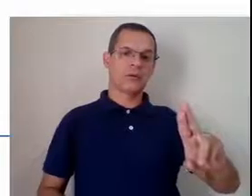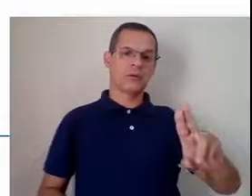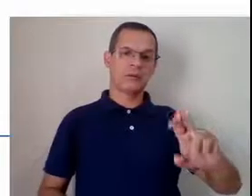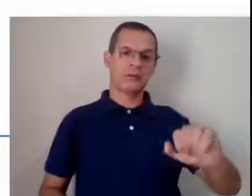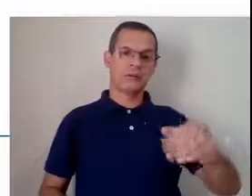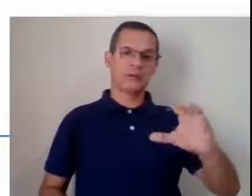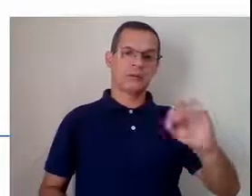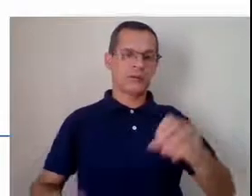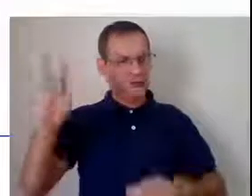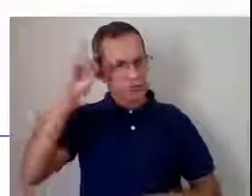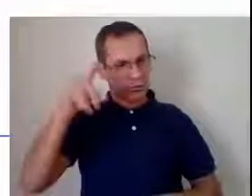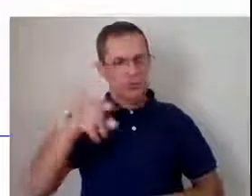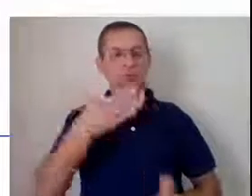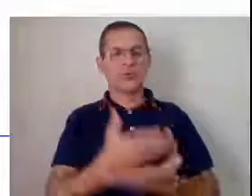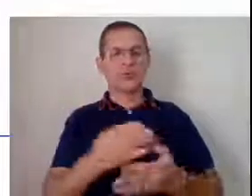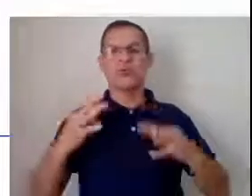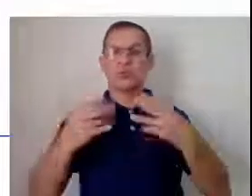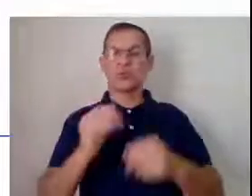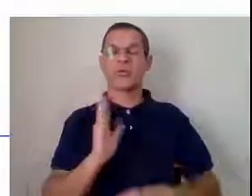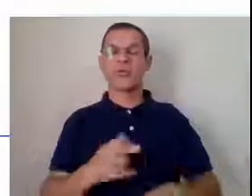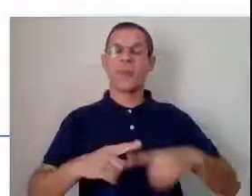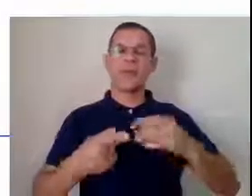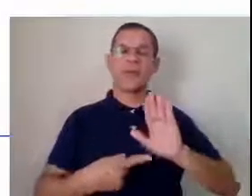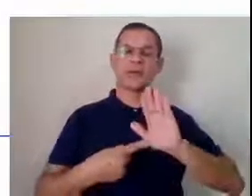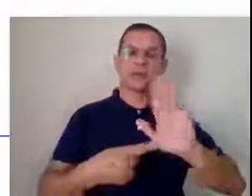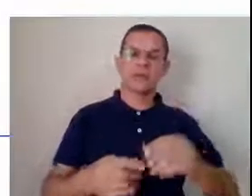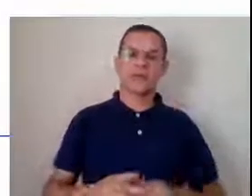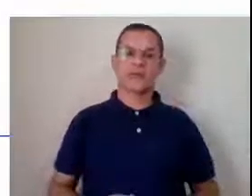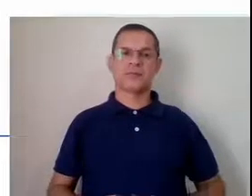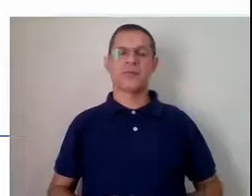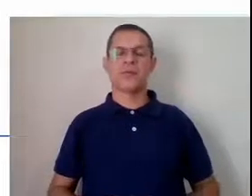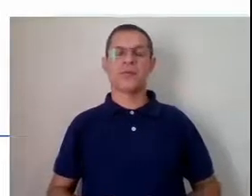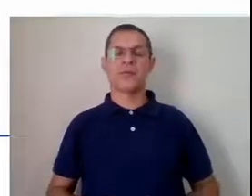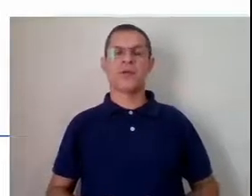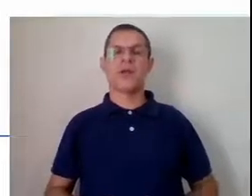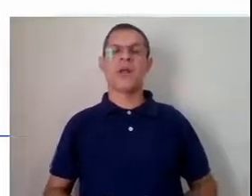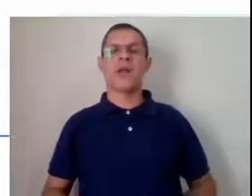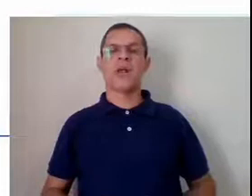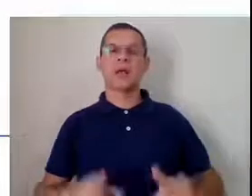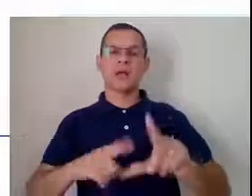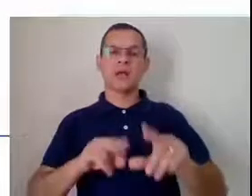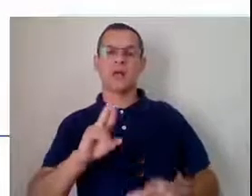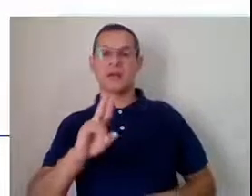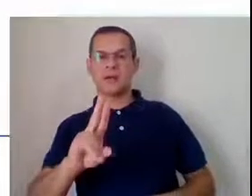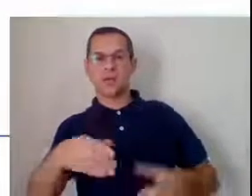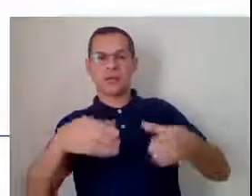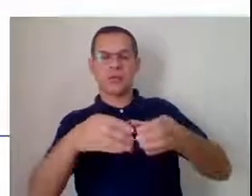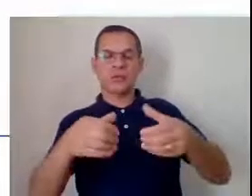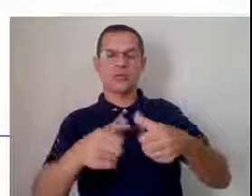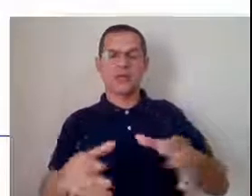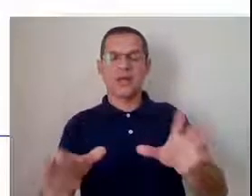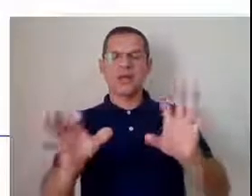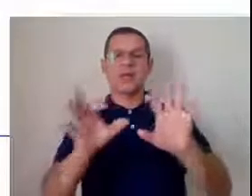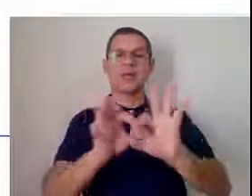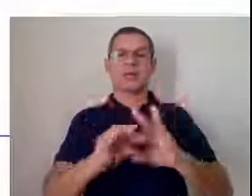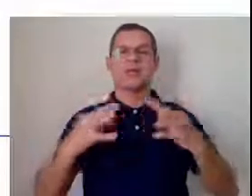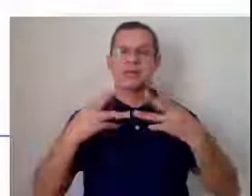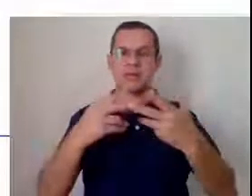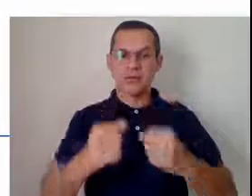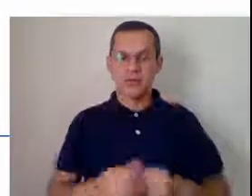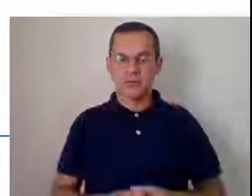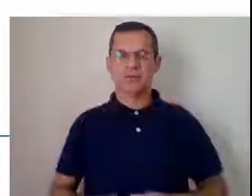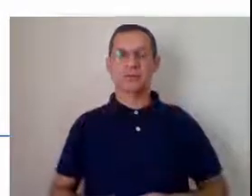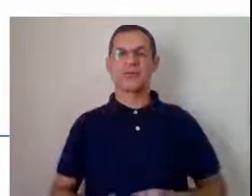porque vocês já viram tudo isso. A representação é né, o conjunto ao qual pertencem todos